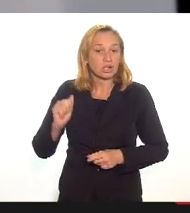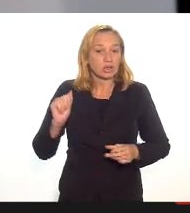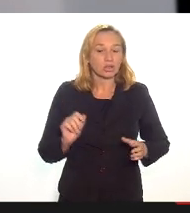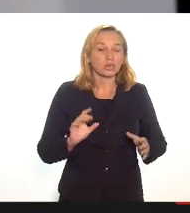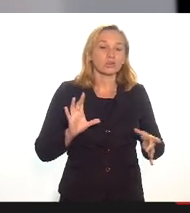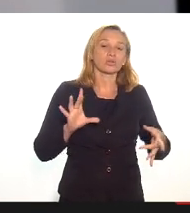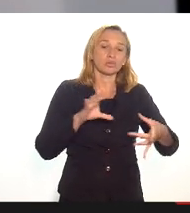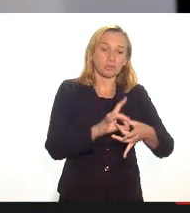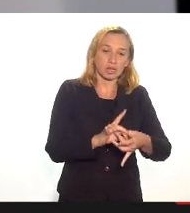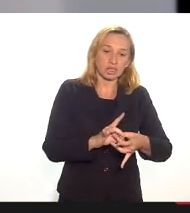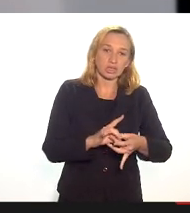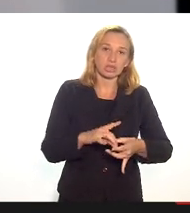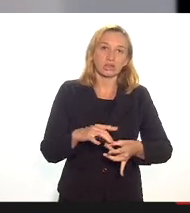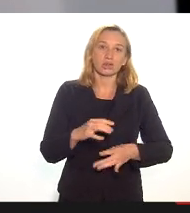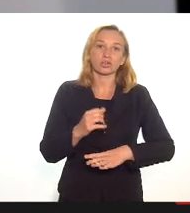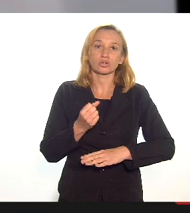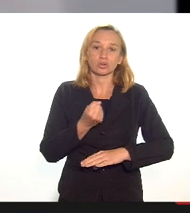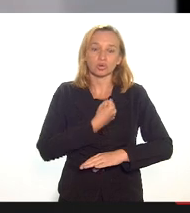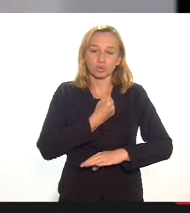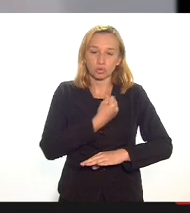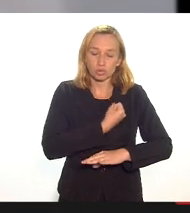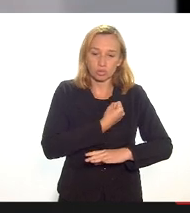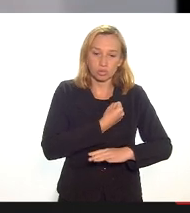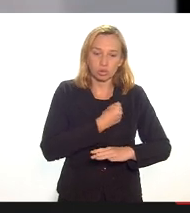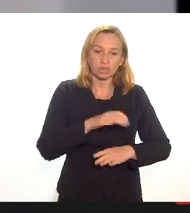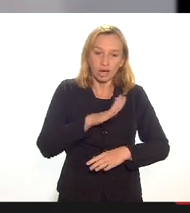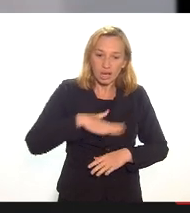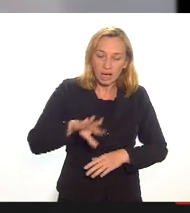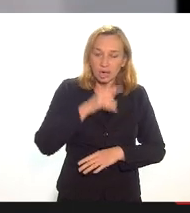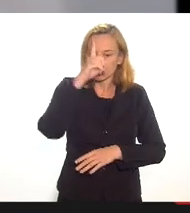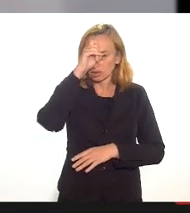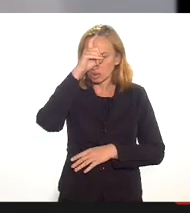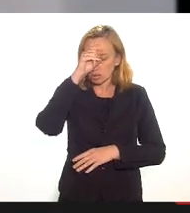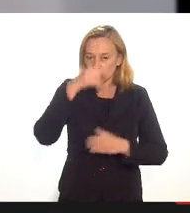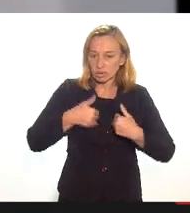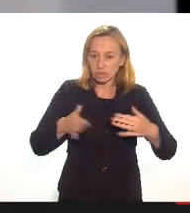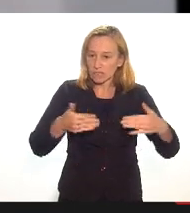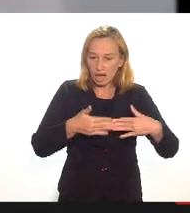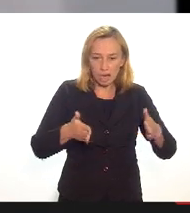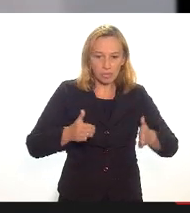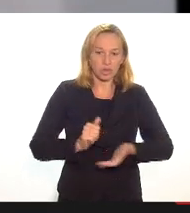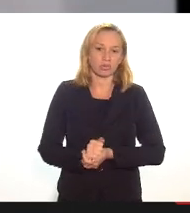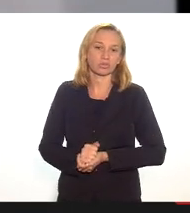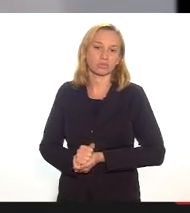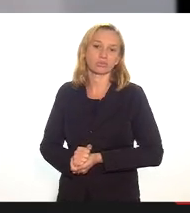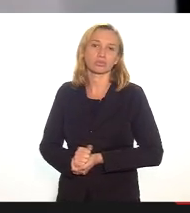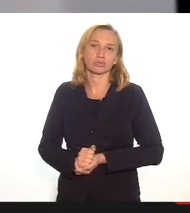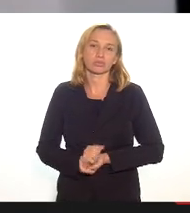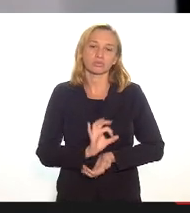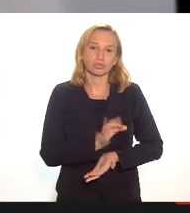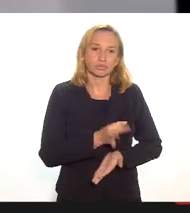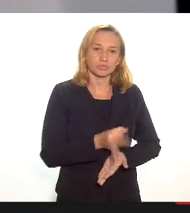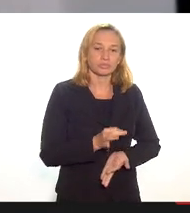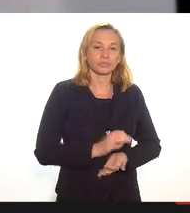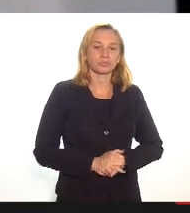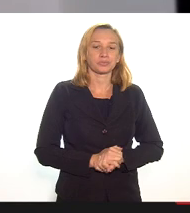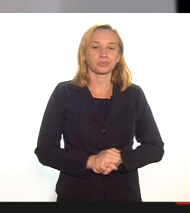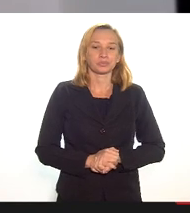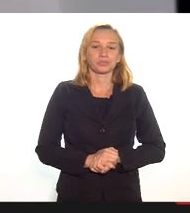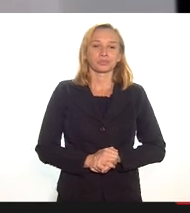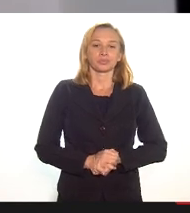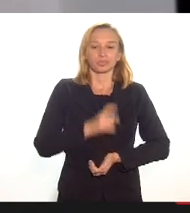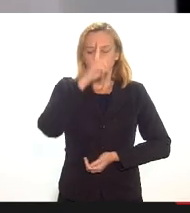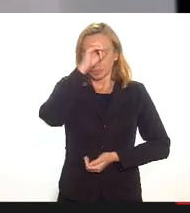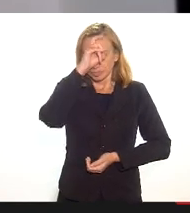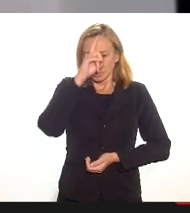os quadros das unidades de saúde do Rio de Janeiro, que se abram plenamente os hospitais federais. Que o Hospital Federal do Bom